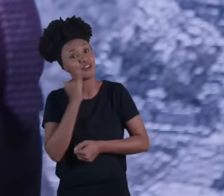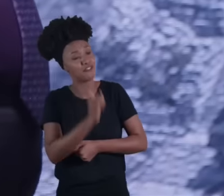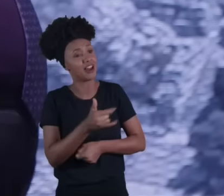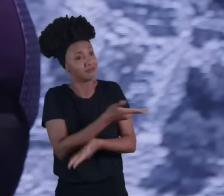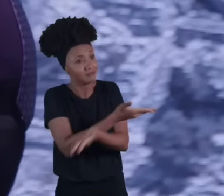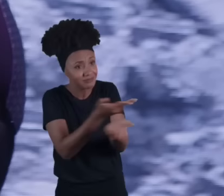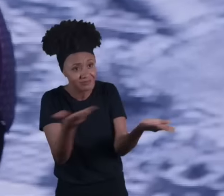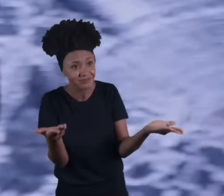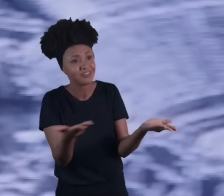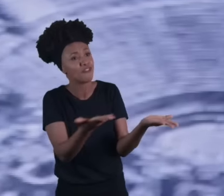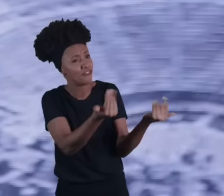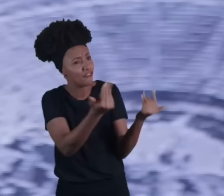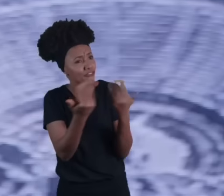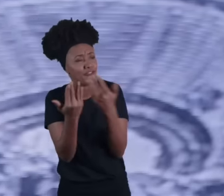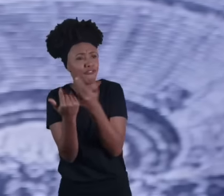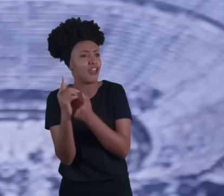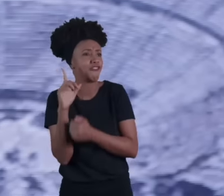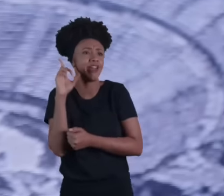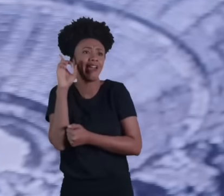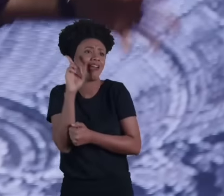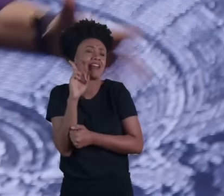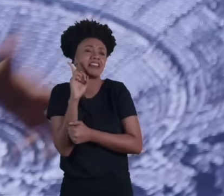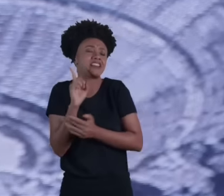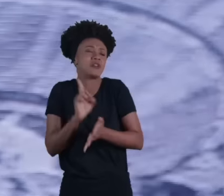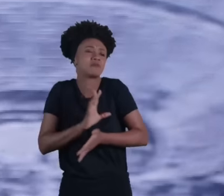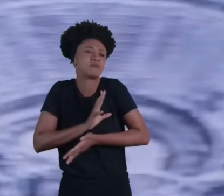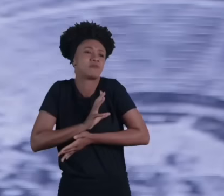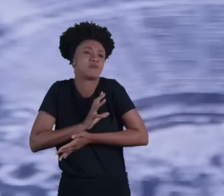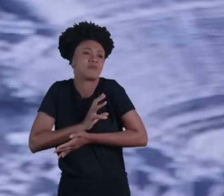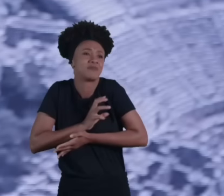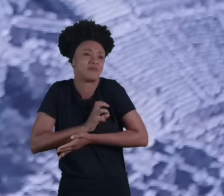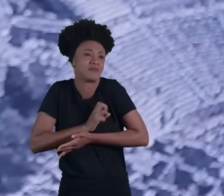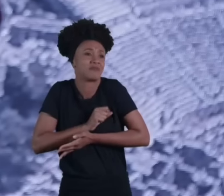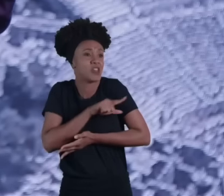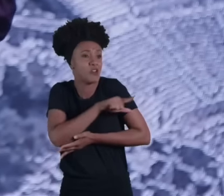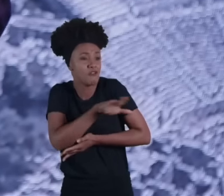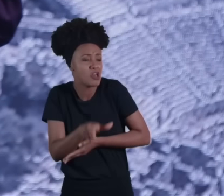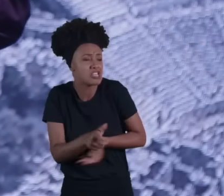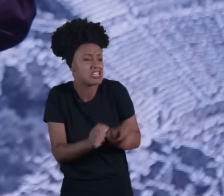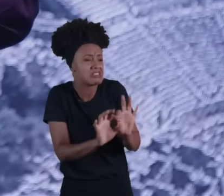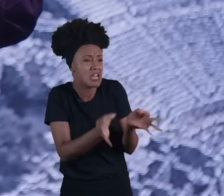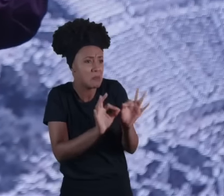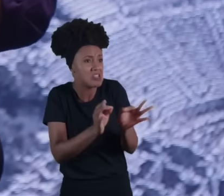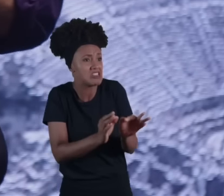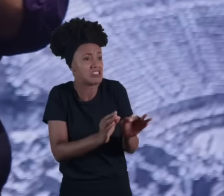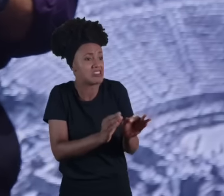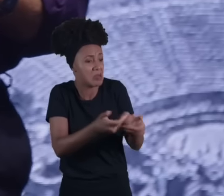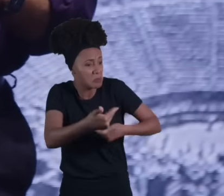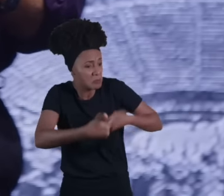pouco, sobre o muito vos colocarei. Entrem no gozo do seu Senhor.